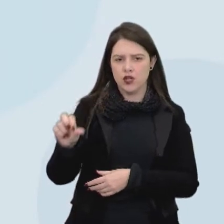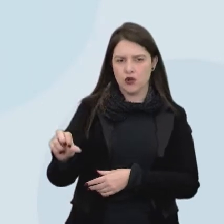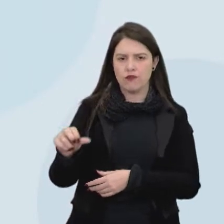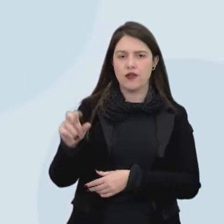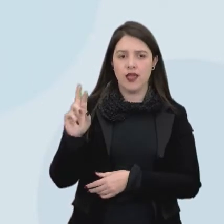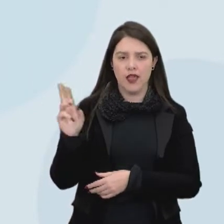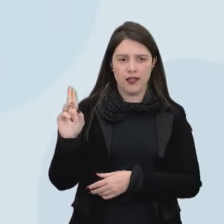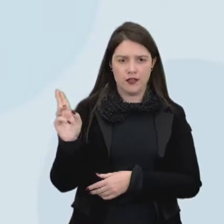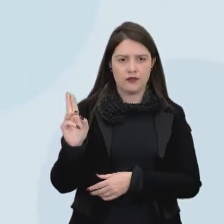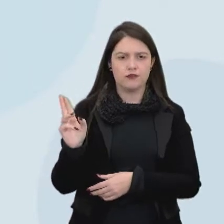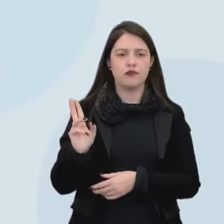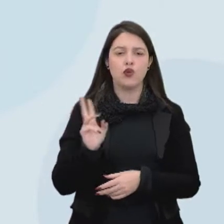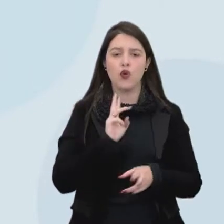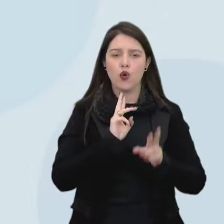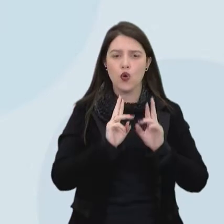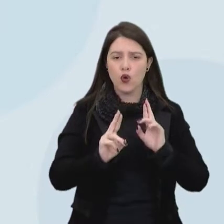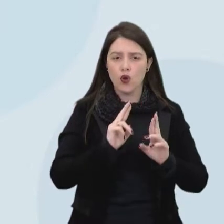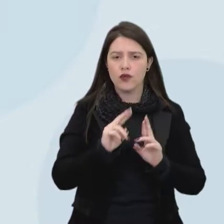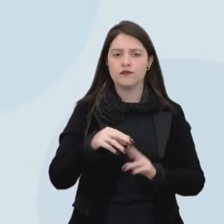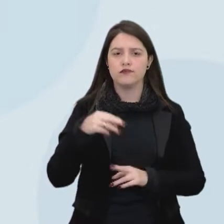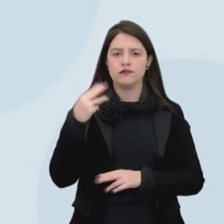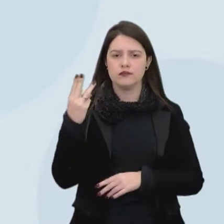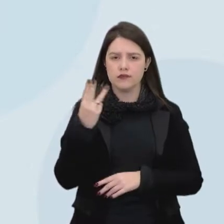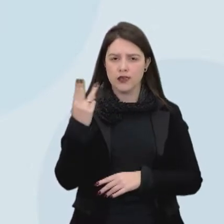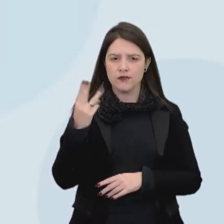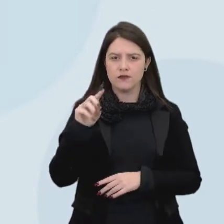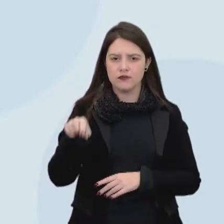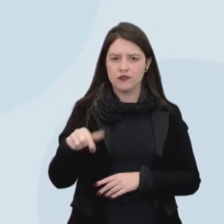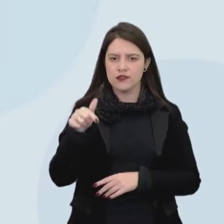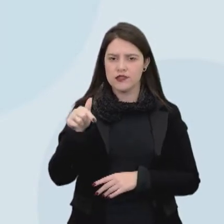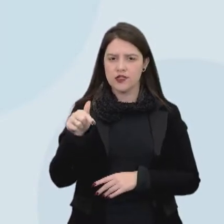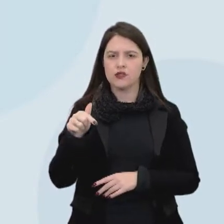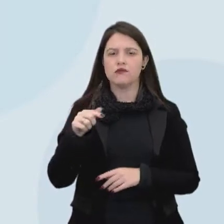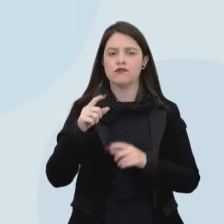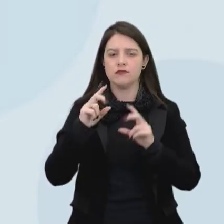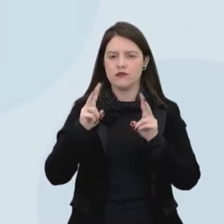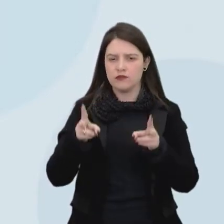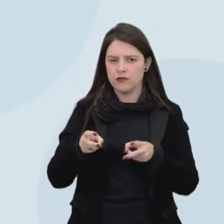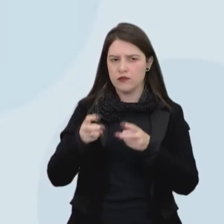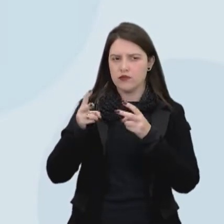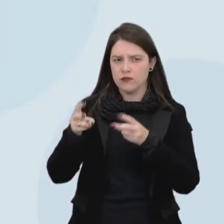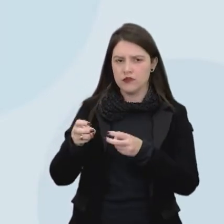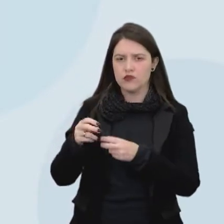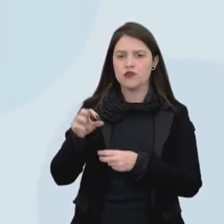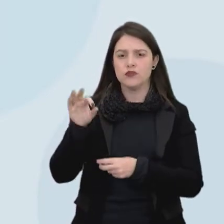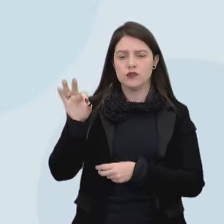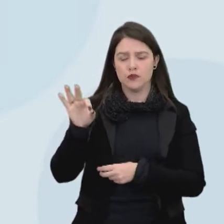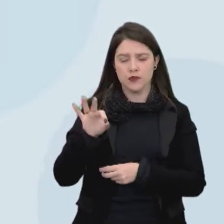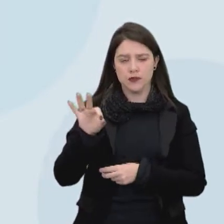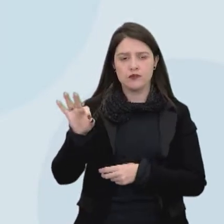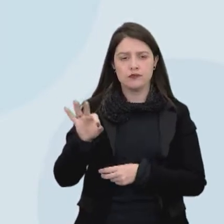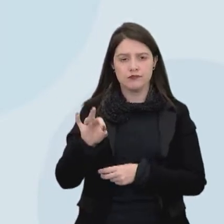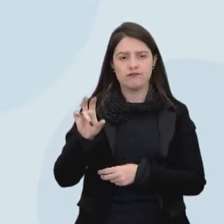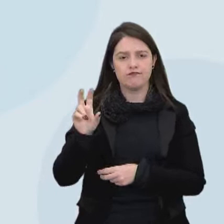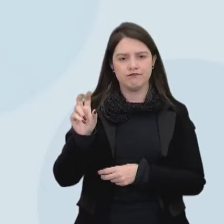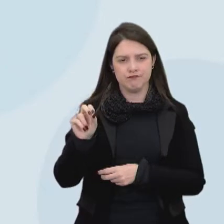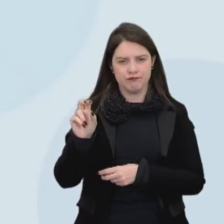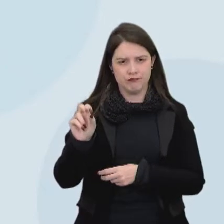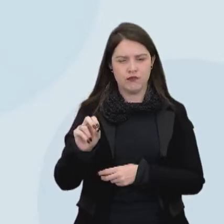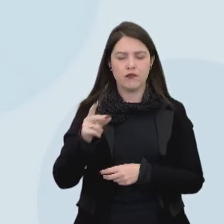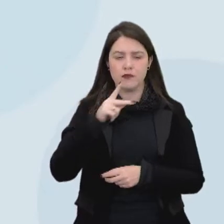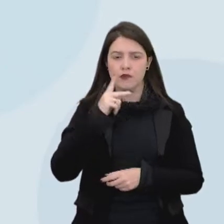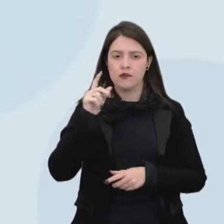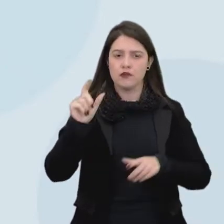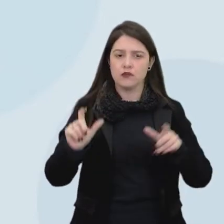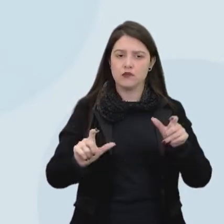28.659, o que corresponde a 33,7 vezes o rendimento dos 50%